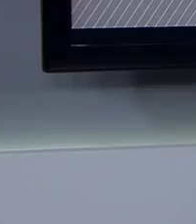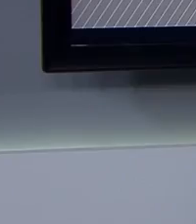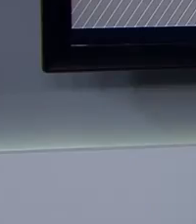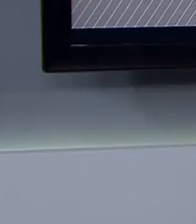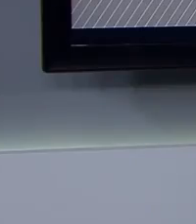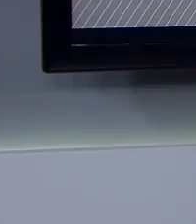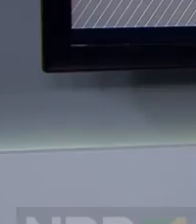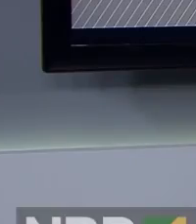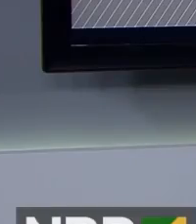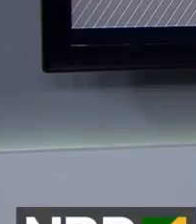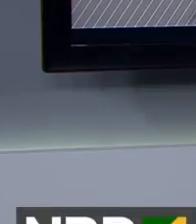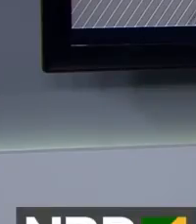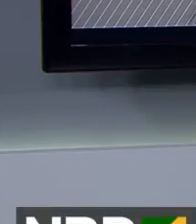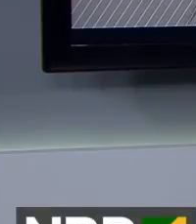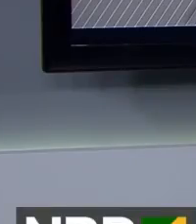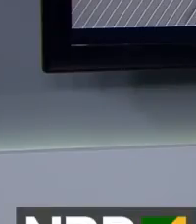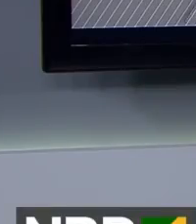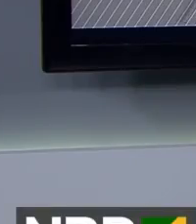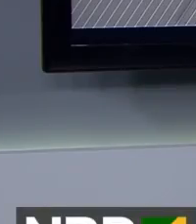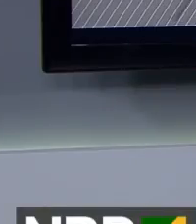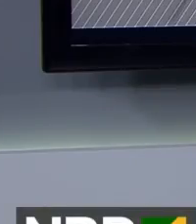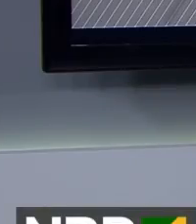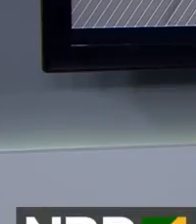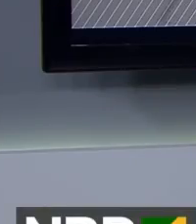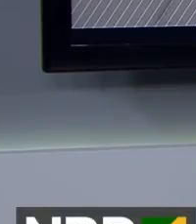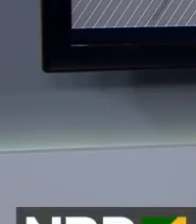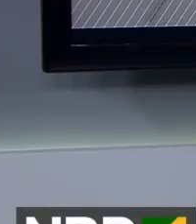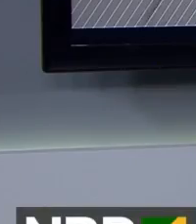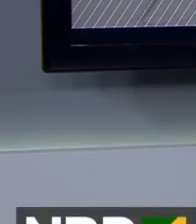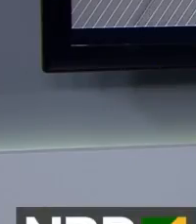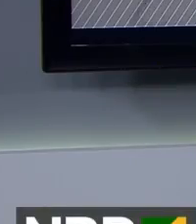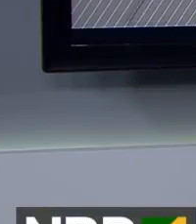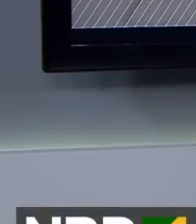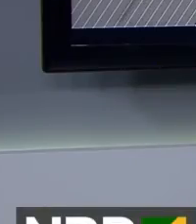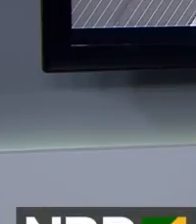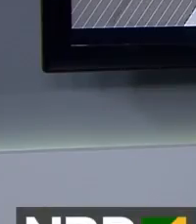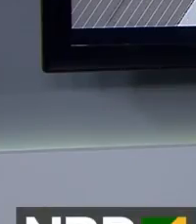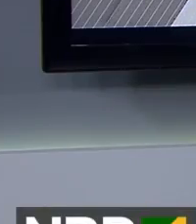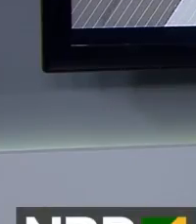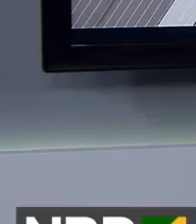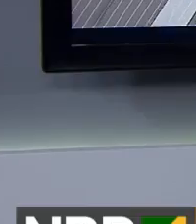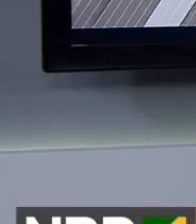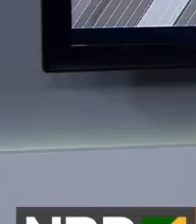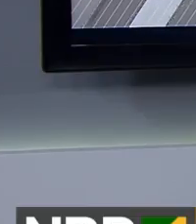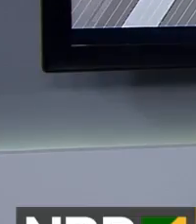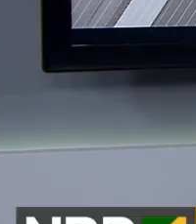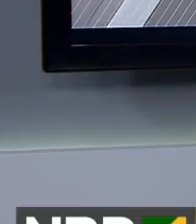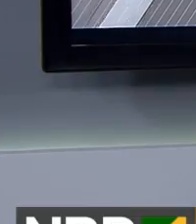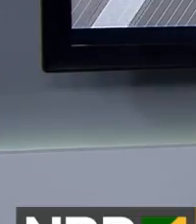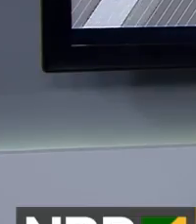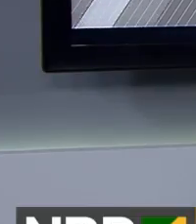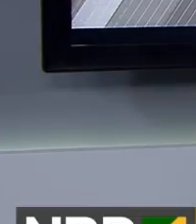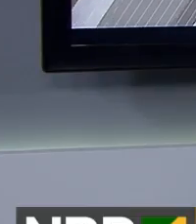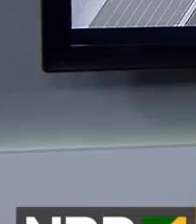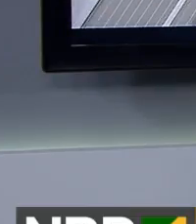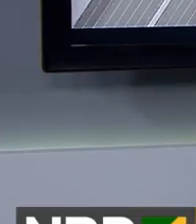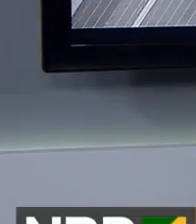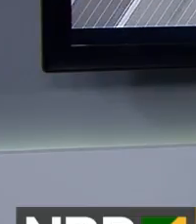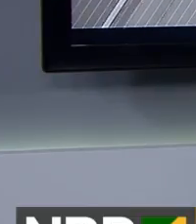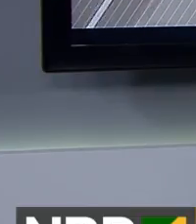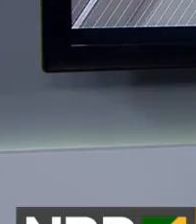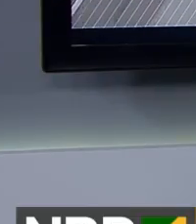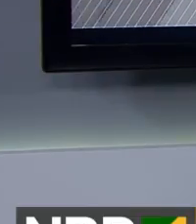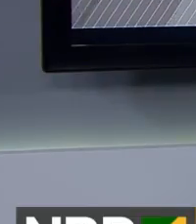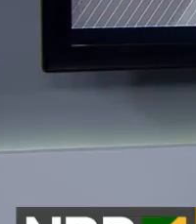olá interrompemos a programação para transmitir ao vivo de brasília a participação do presidente michel temer um seminário internacional